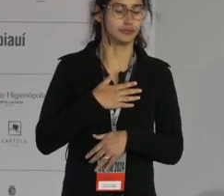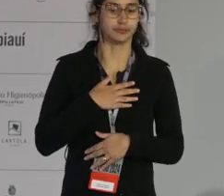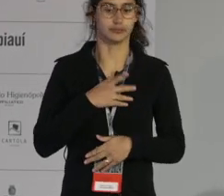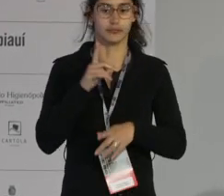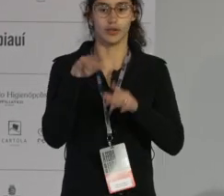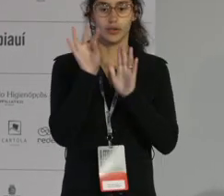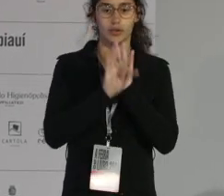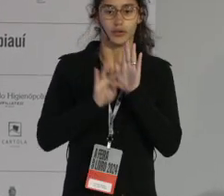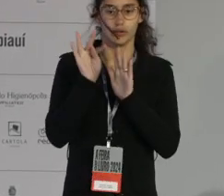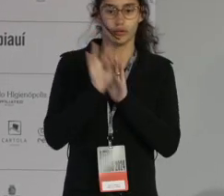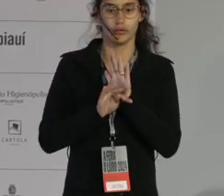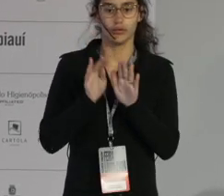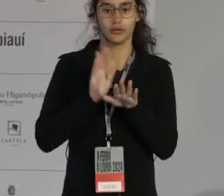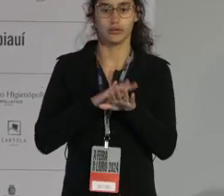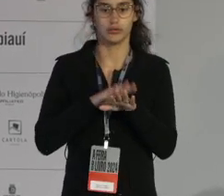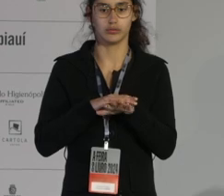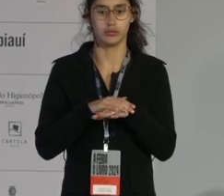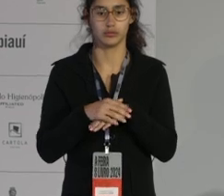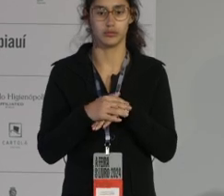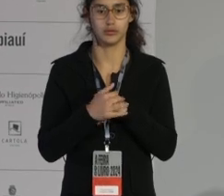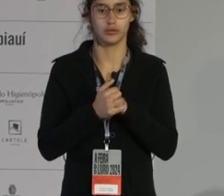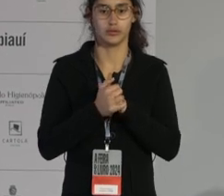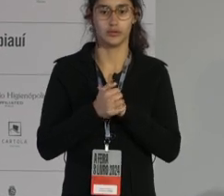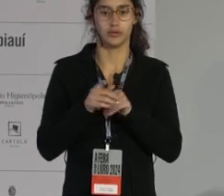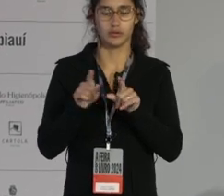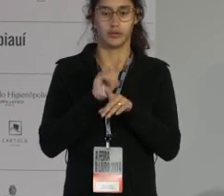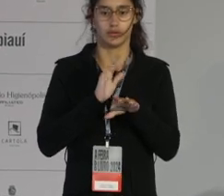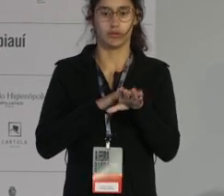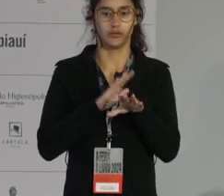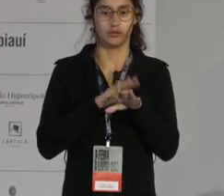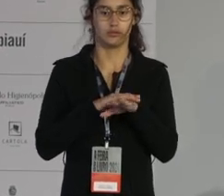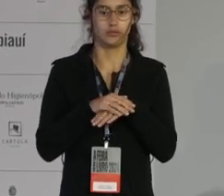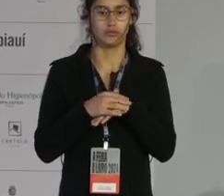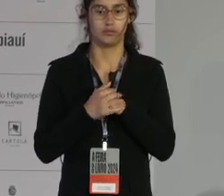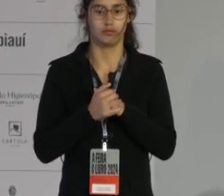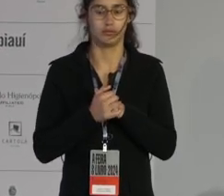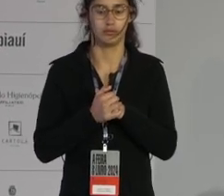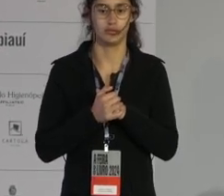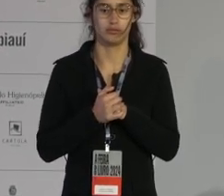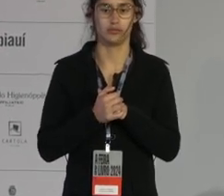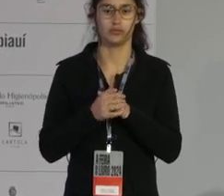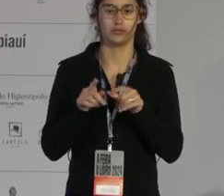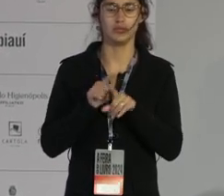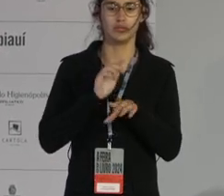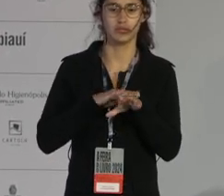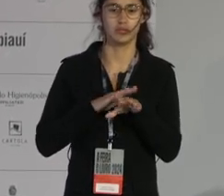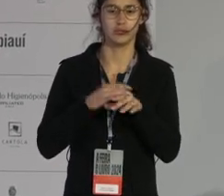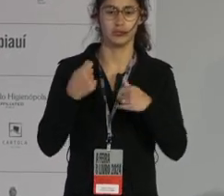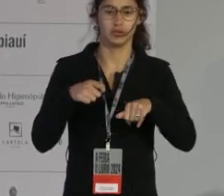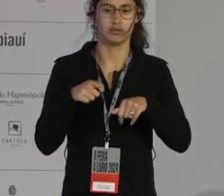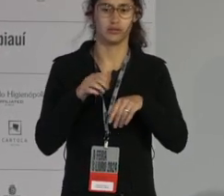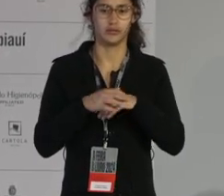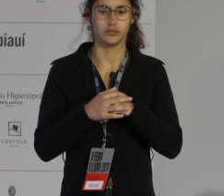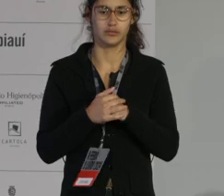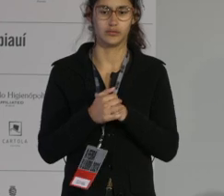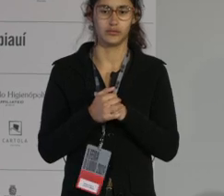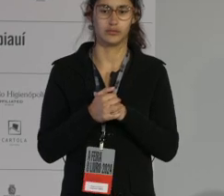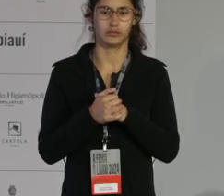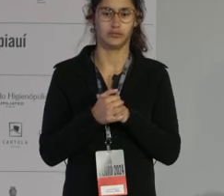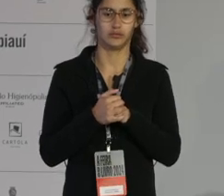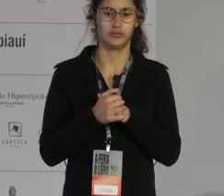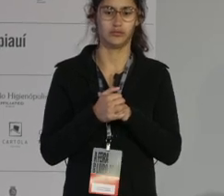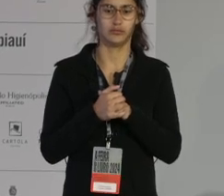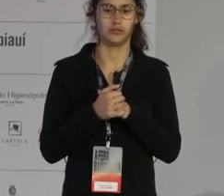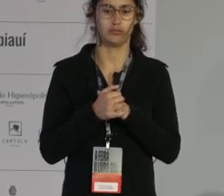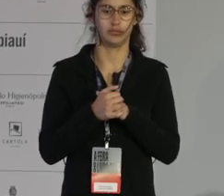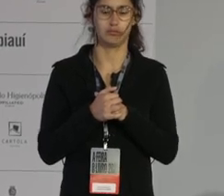Não é um texto... Assim, o livro que eu enviei para a editora não é precisamente o livro que saiu. Assim, passou por